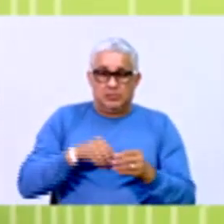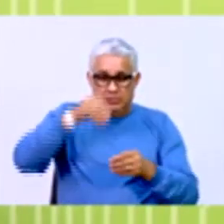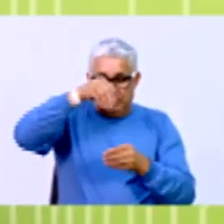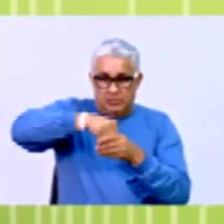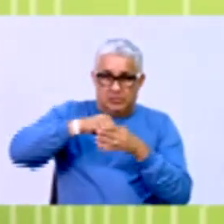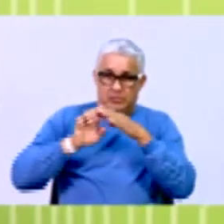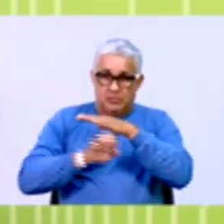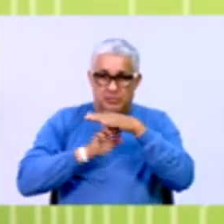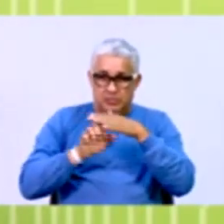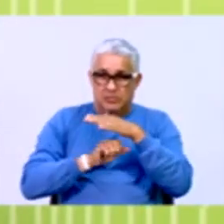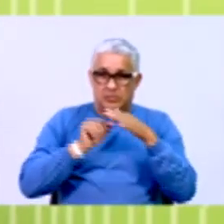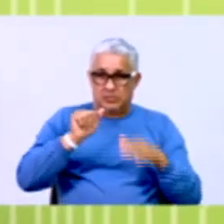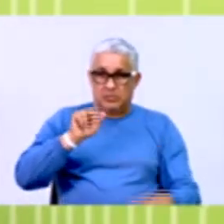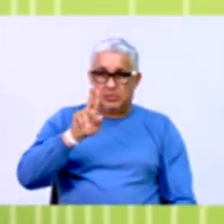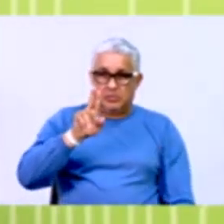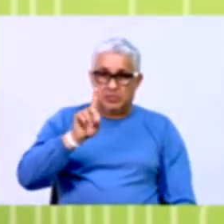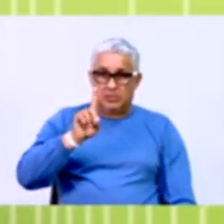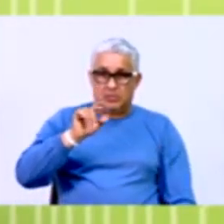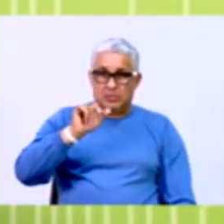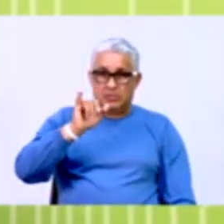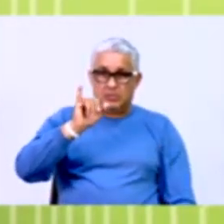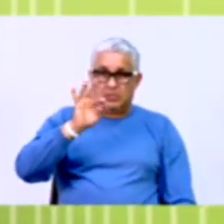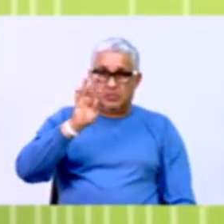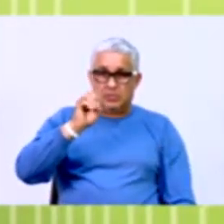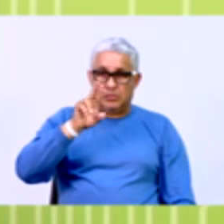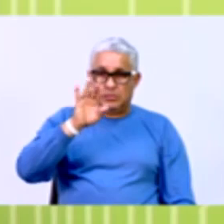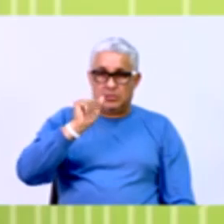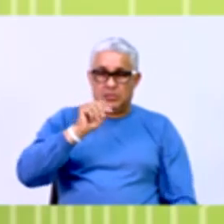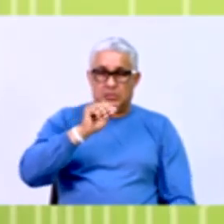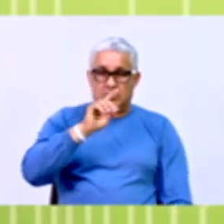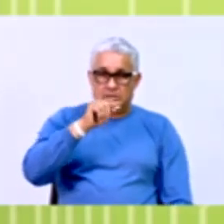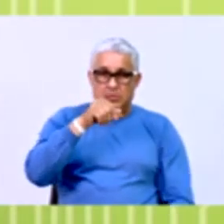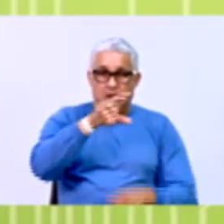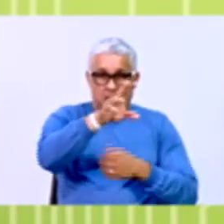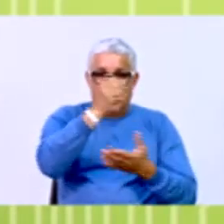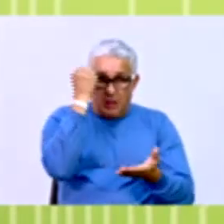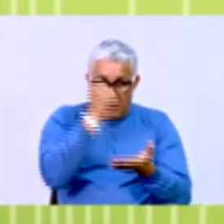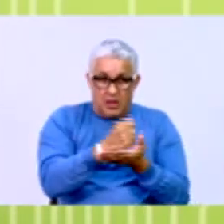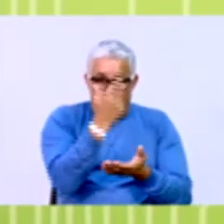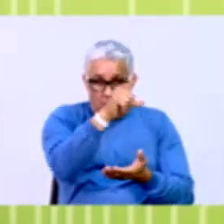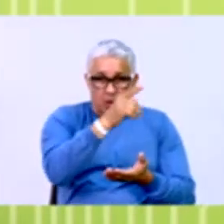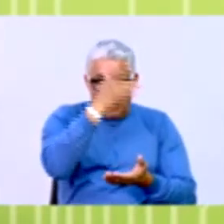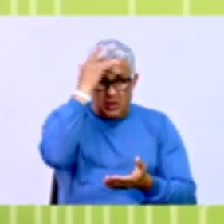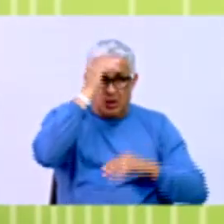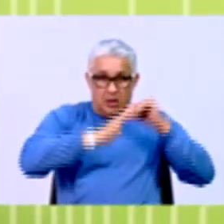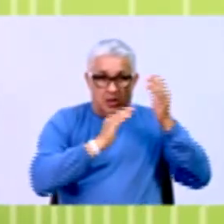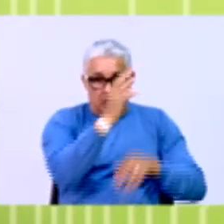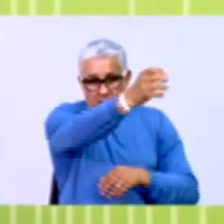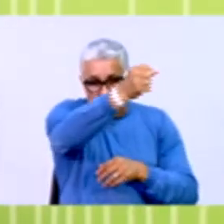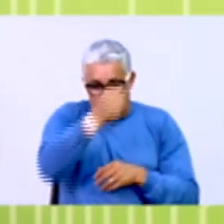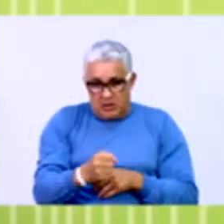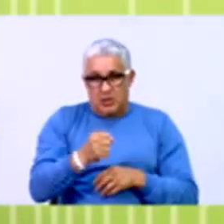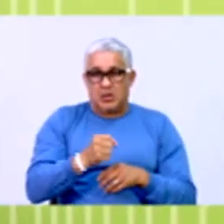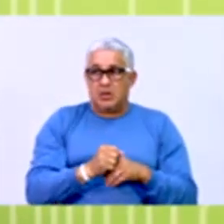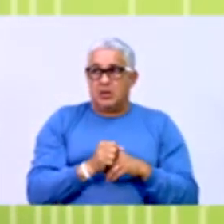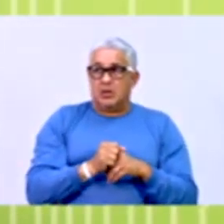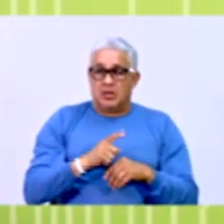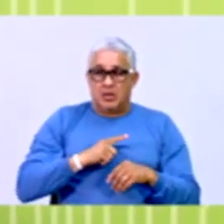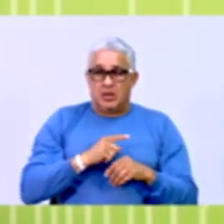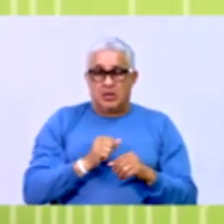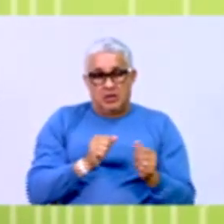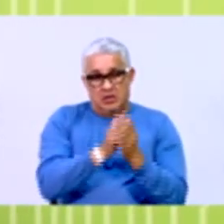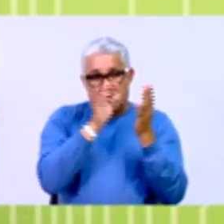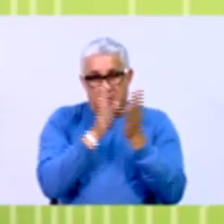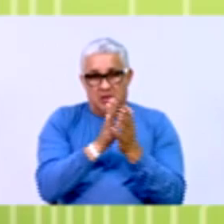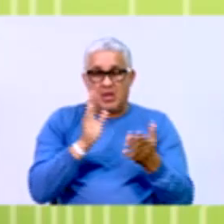e há empresas também que contratam auditorias externas. Vamos falar um pouco sobre isso à frente, porque vai conflitar com umas questões aí que